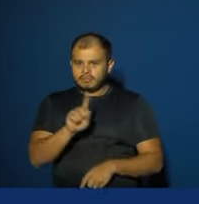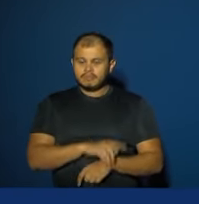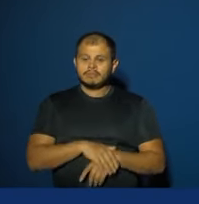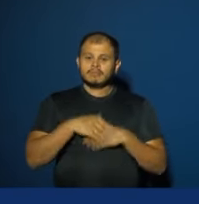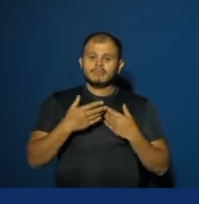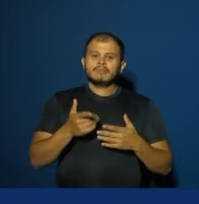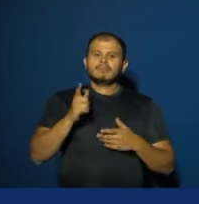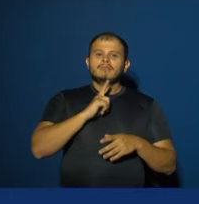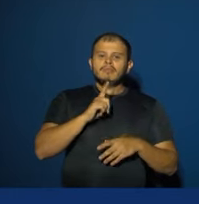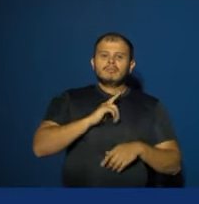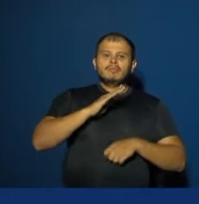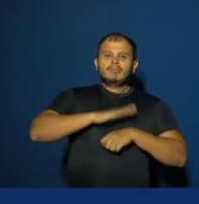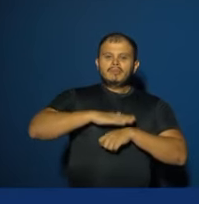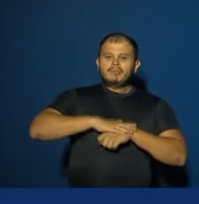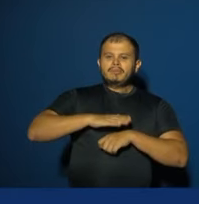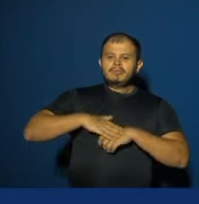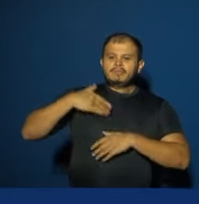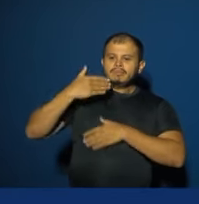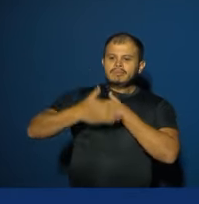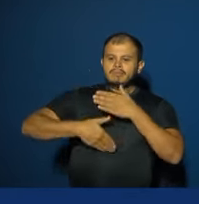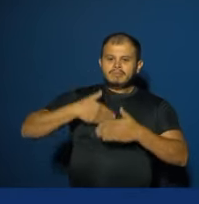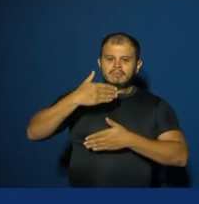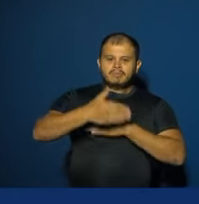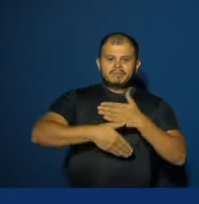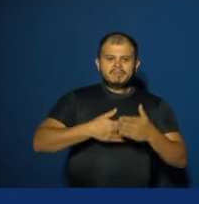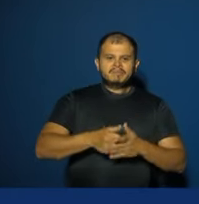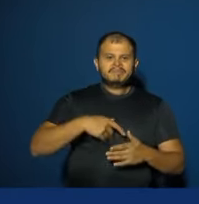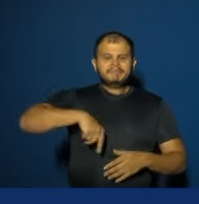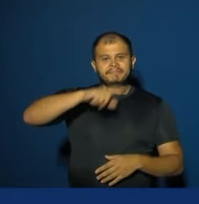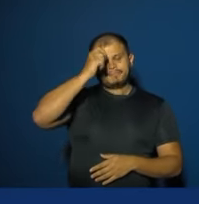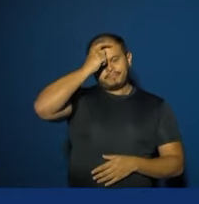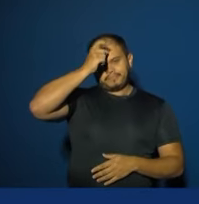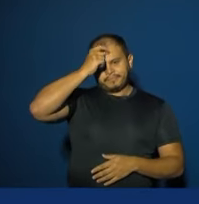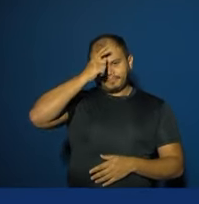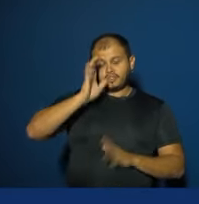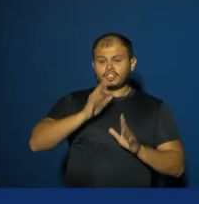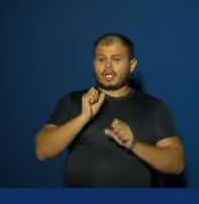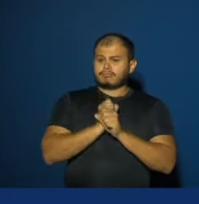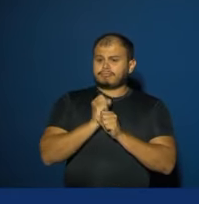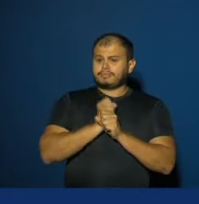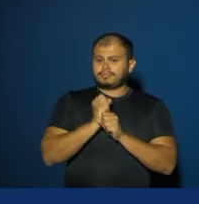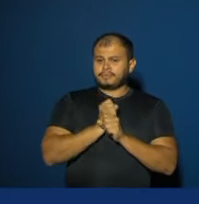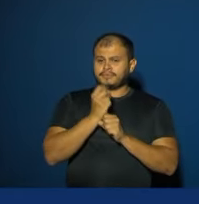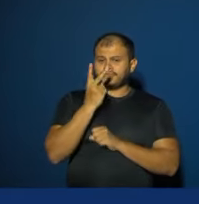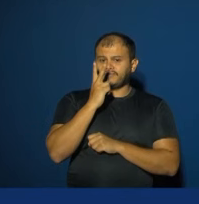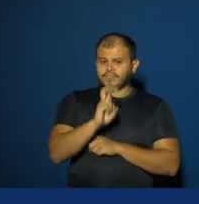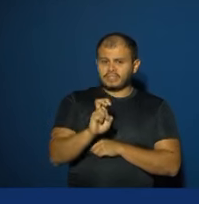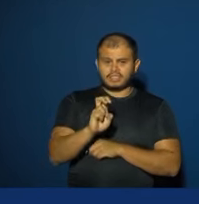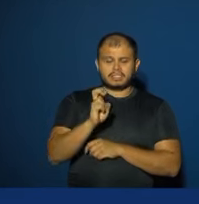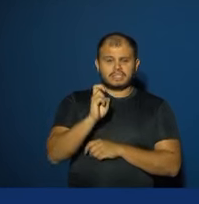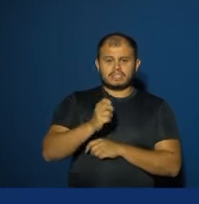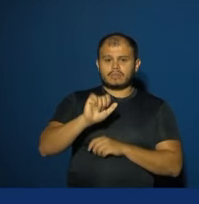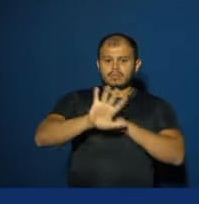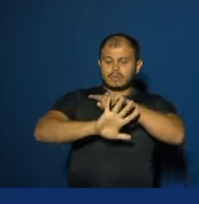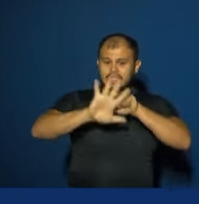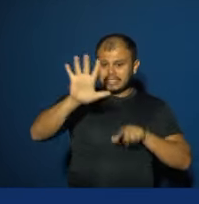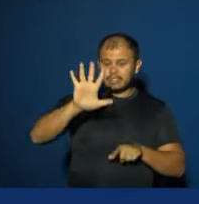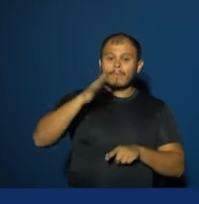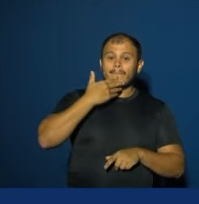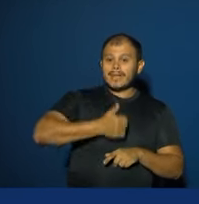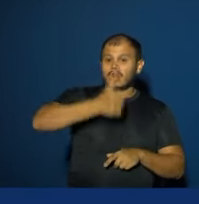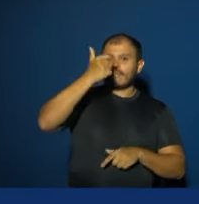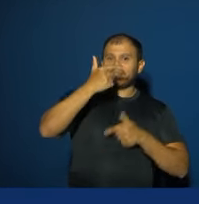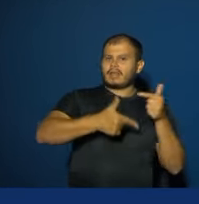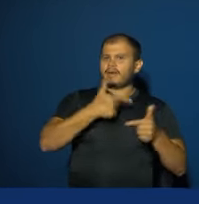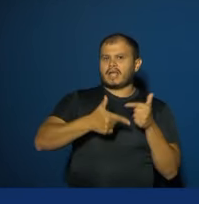trabalhando ao longo do tempo essa cultura e a nossa cultura gente nós estamos há 25 anos entre as cinco melhores empresas para se trabalhar e